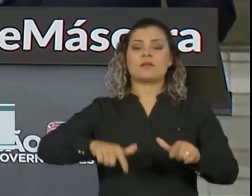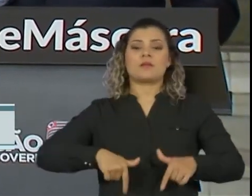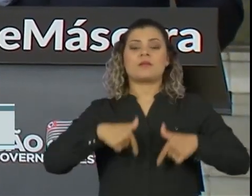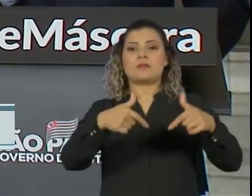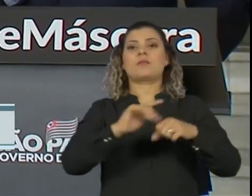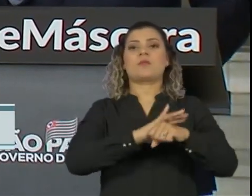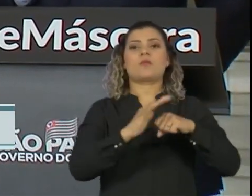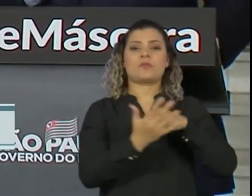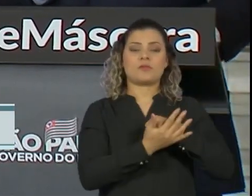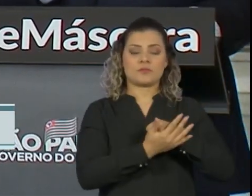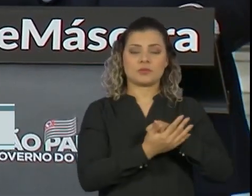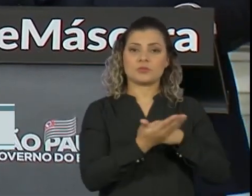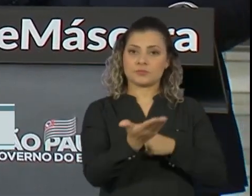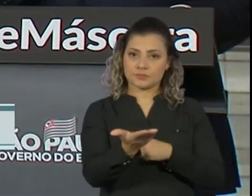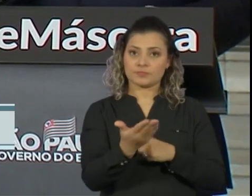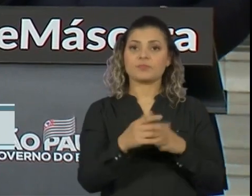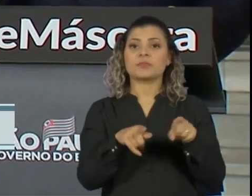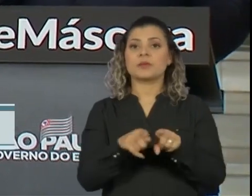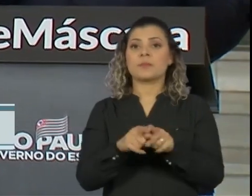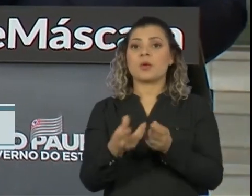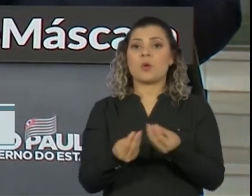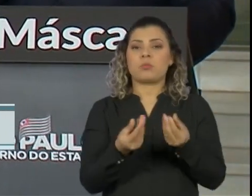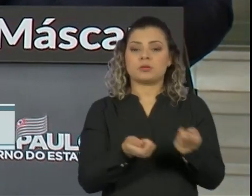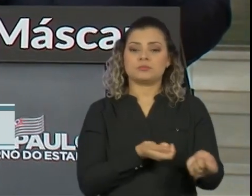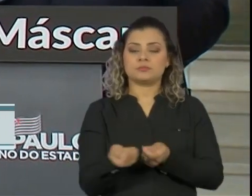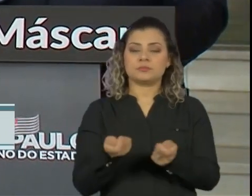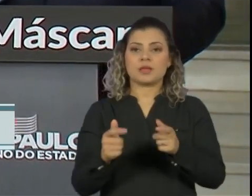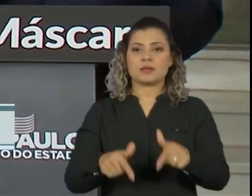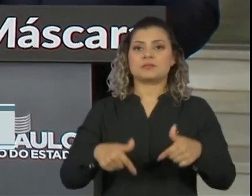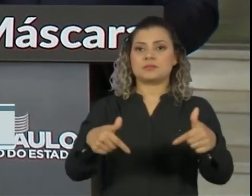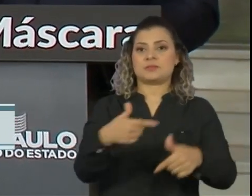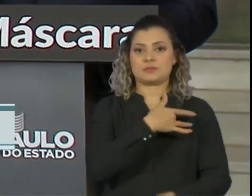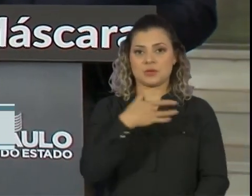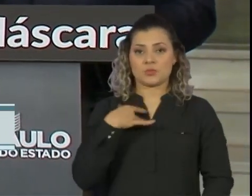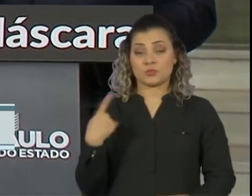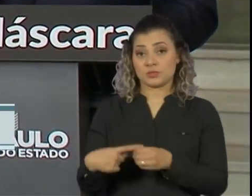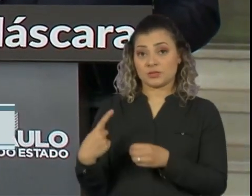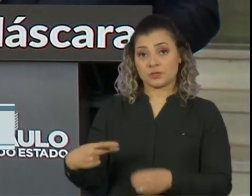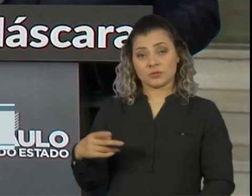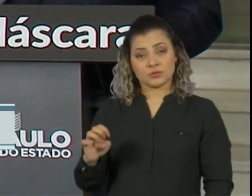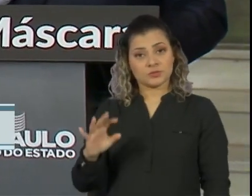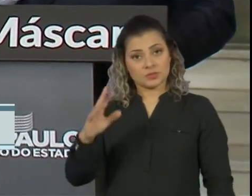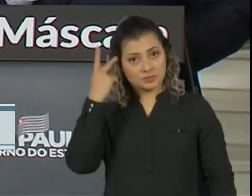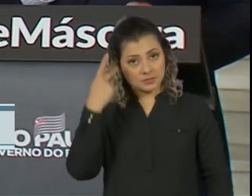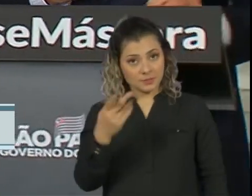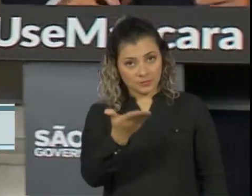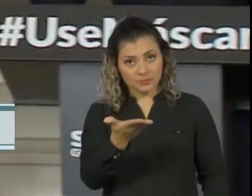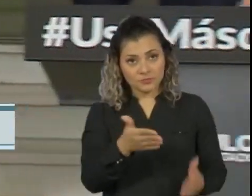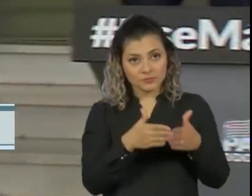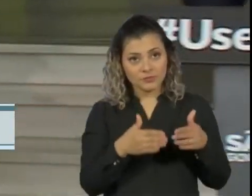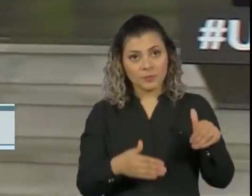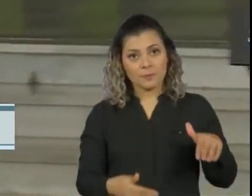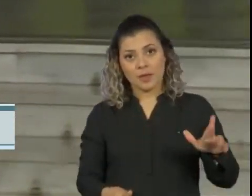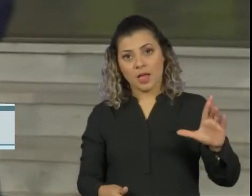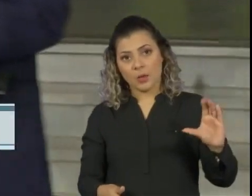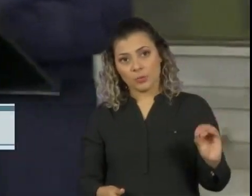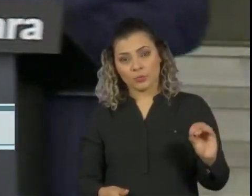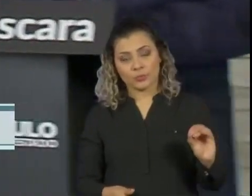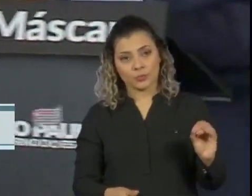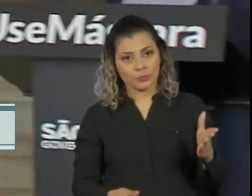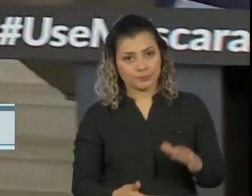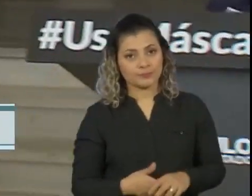do coronavírus e o processo de contenção e as ações de saúde no interior do estado de São Paulo. Vignoli. Muito